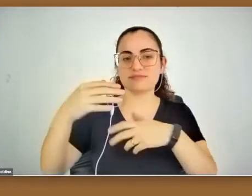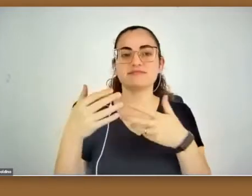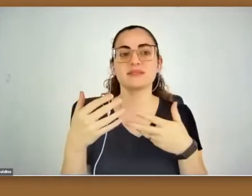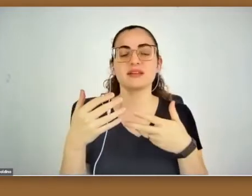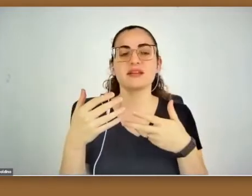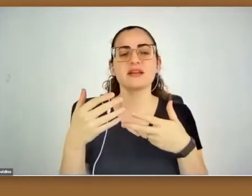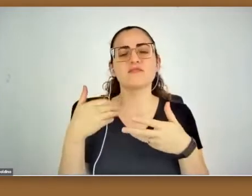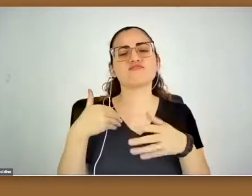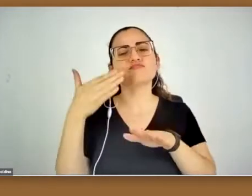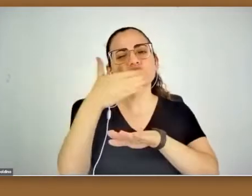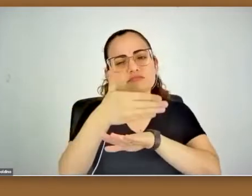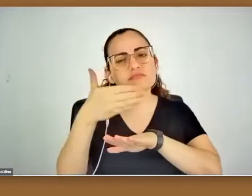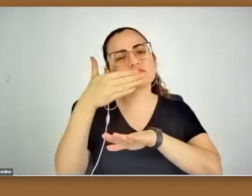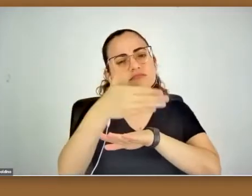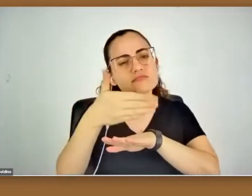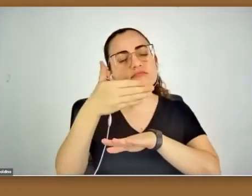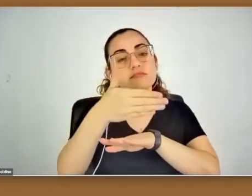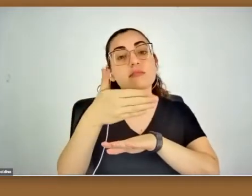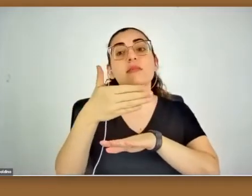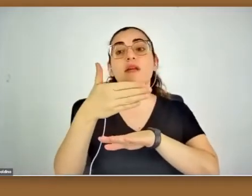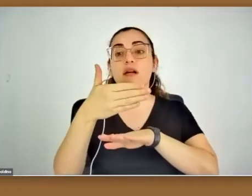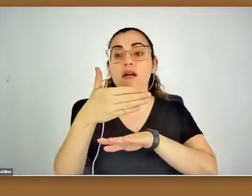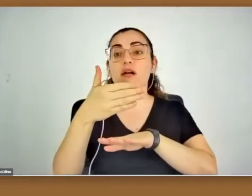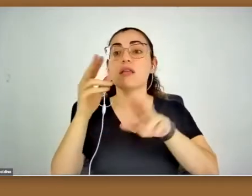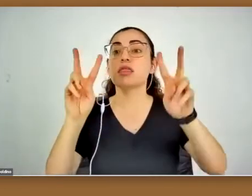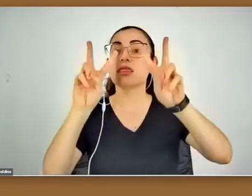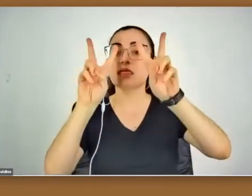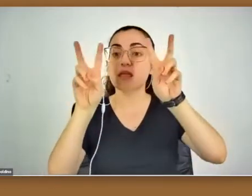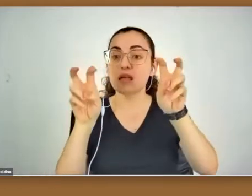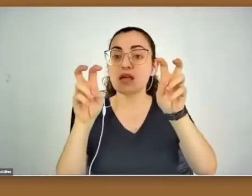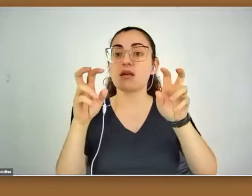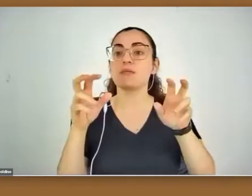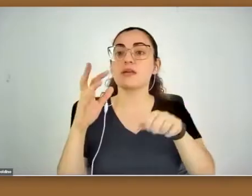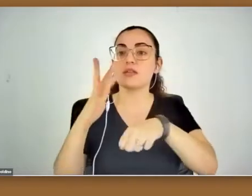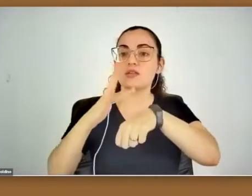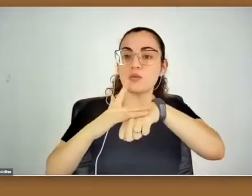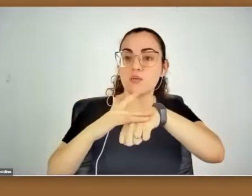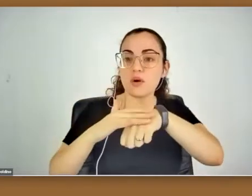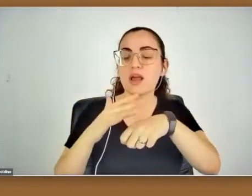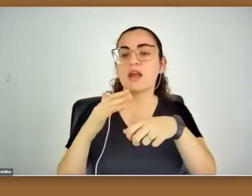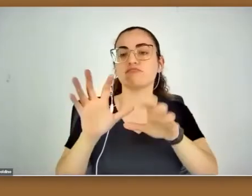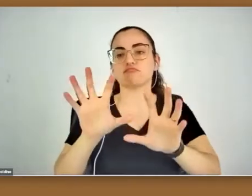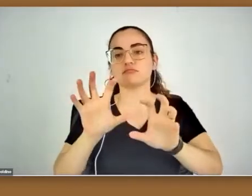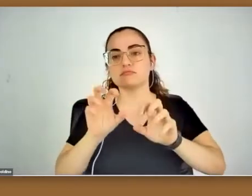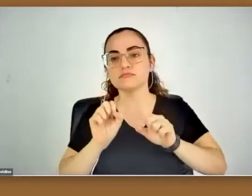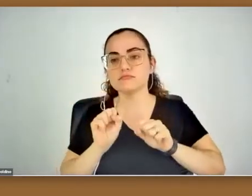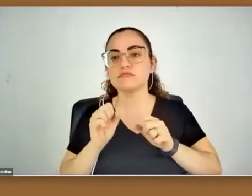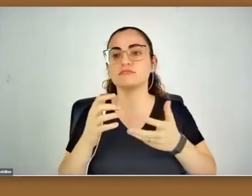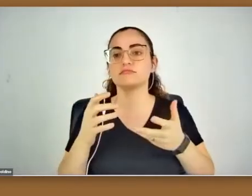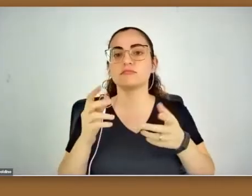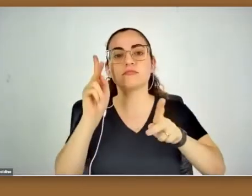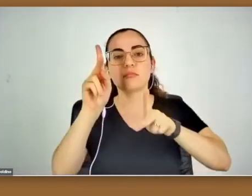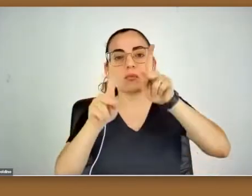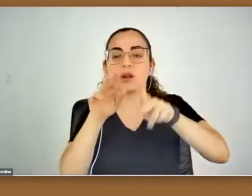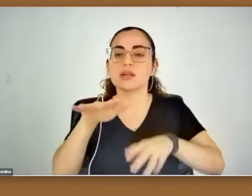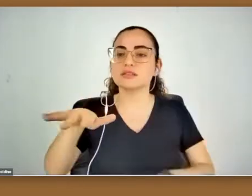mestrado, eu já comecei a entrar mais na área de saúde coletiva, ou seja, estudar, né, a saúde da população